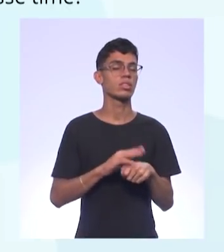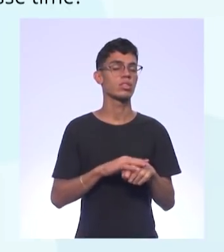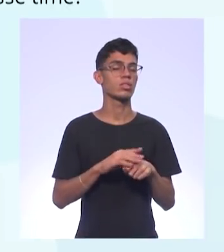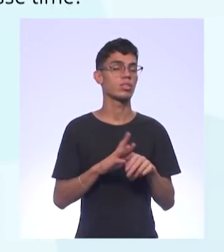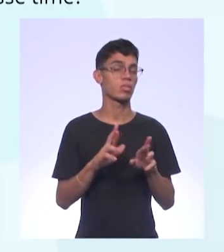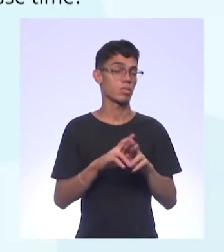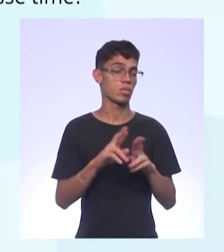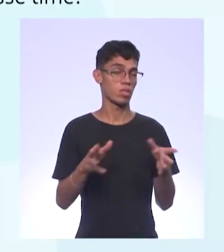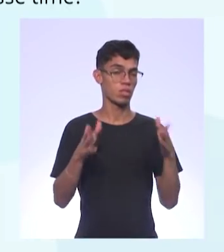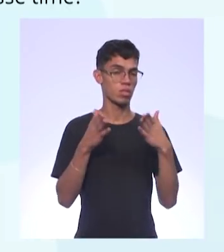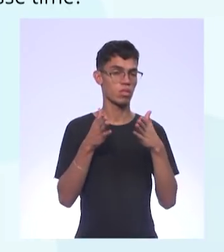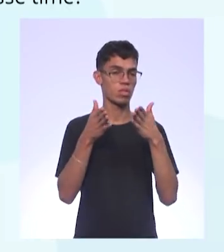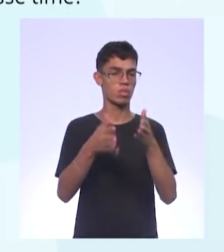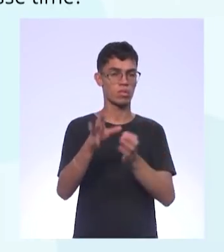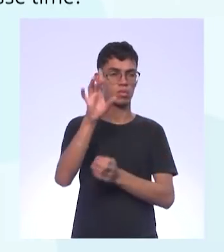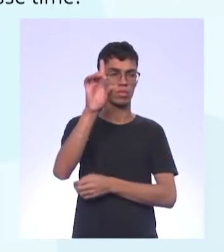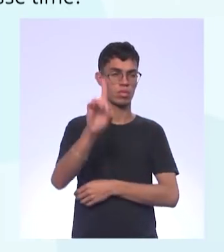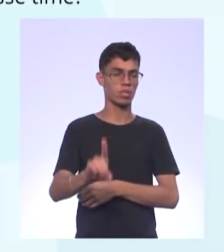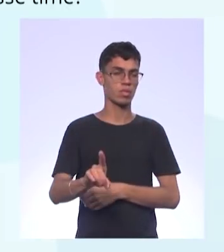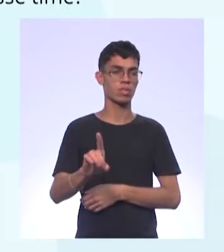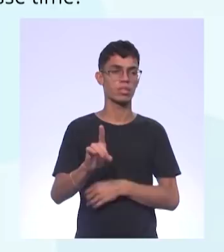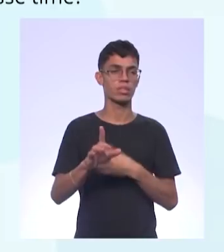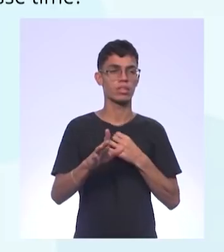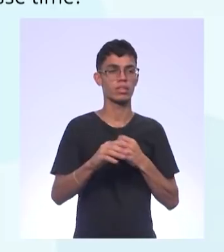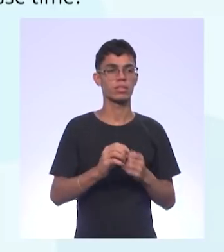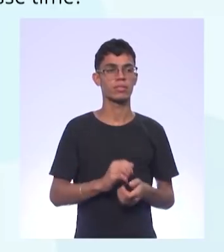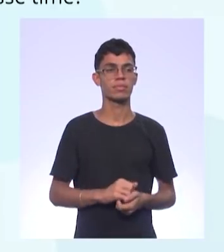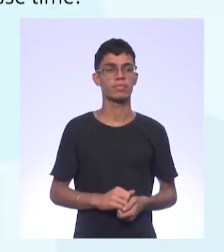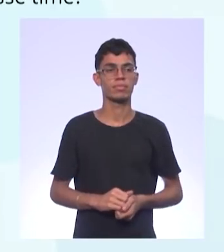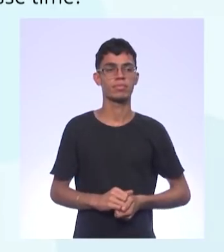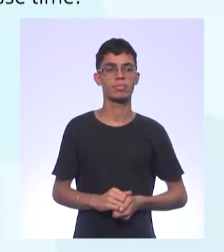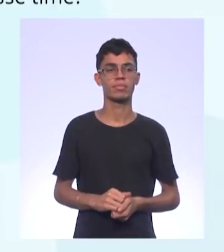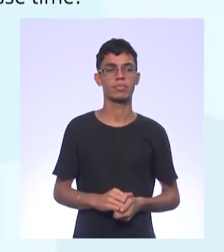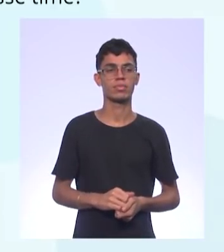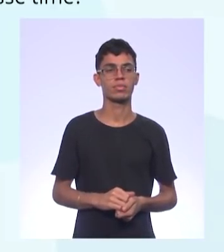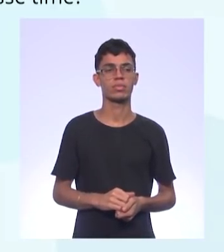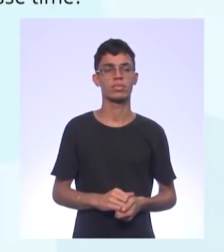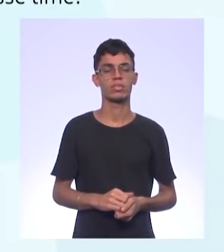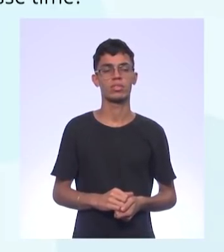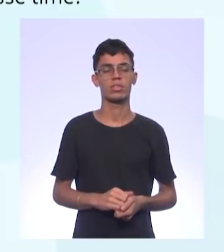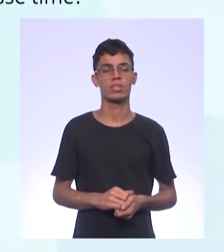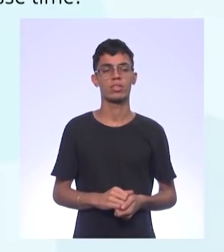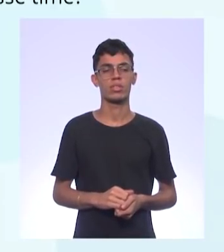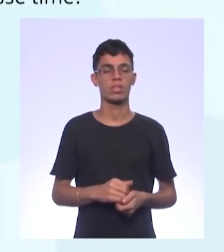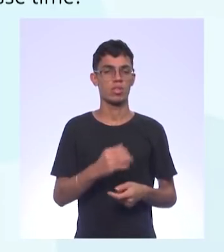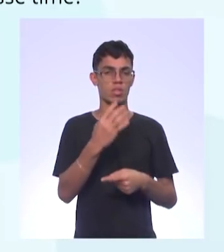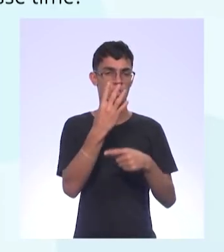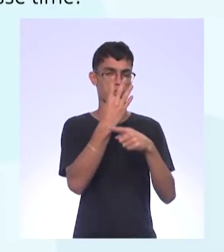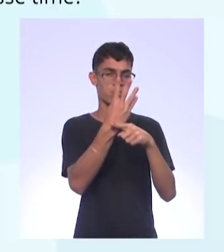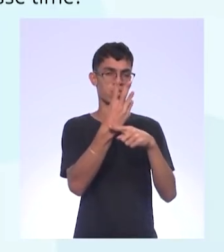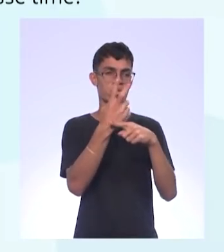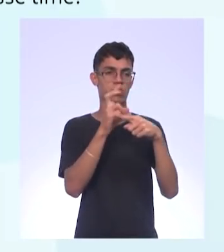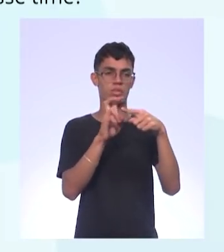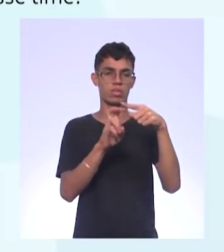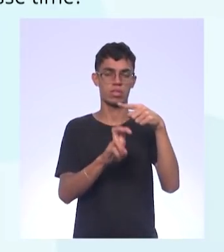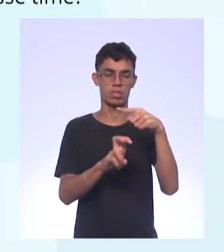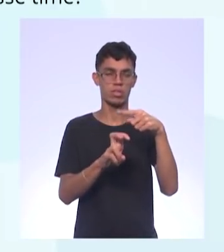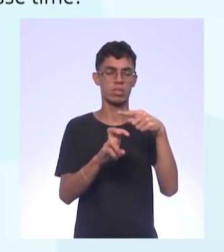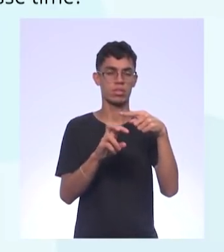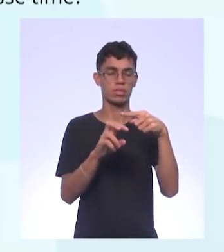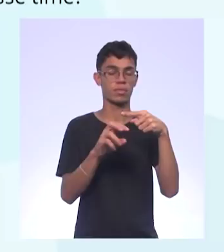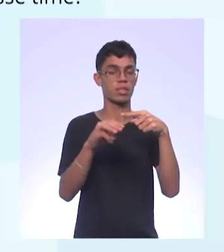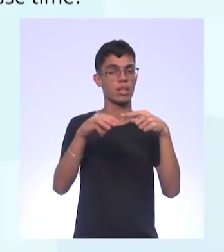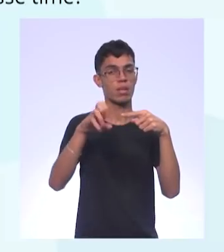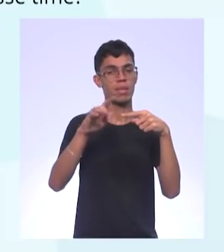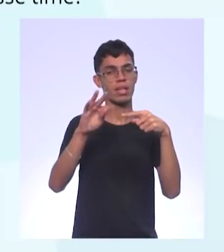fazer direto metade metade a mesma coisa que um sobre dois metade de quatro quintos chegaria direto